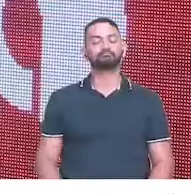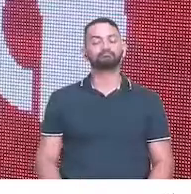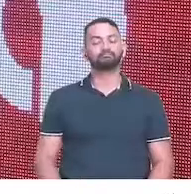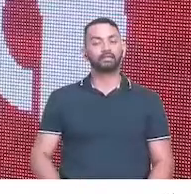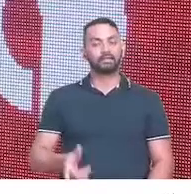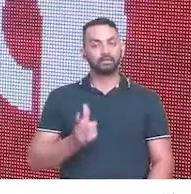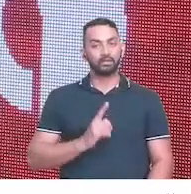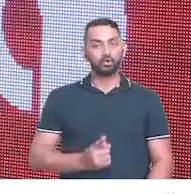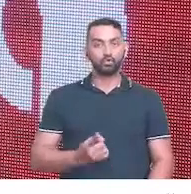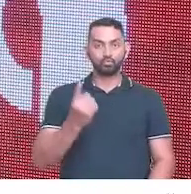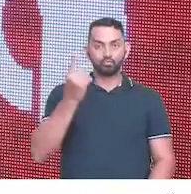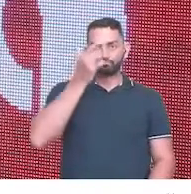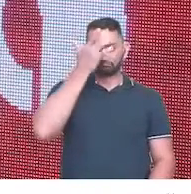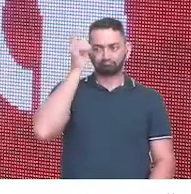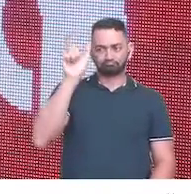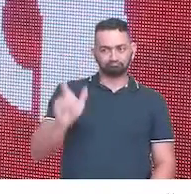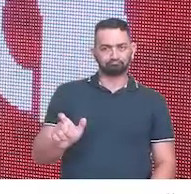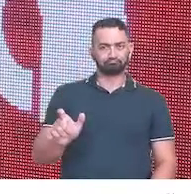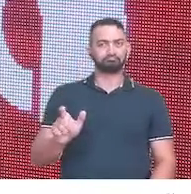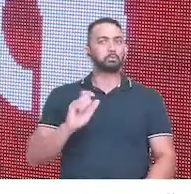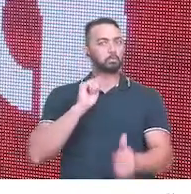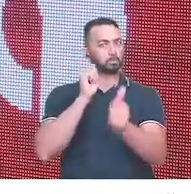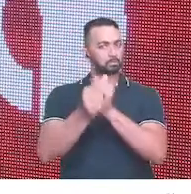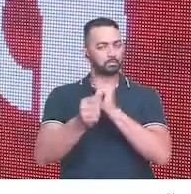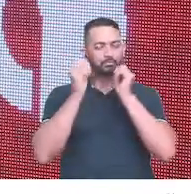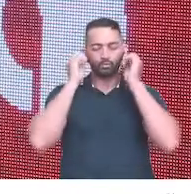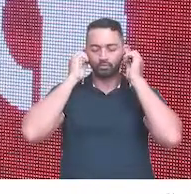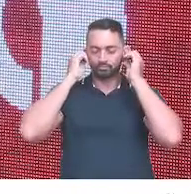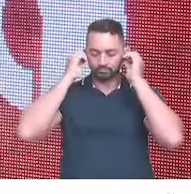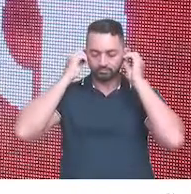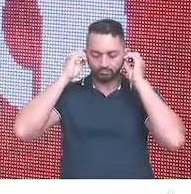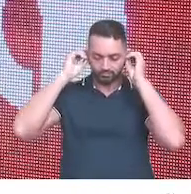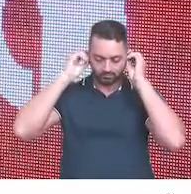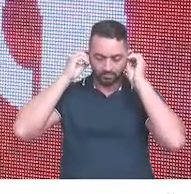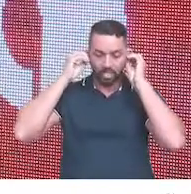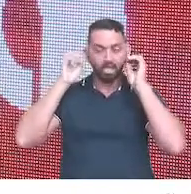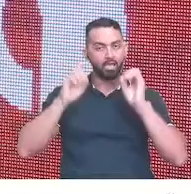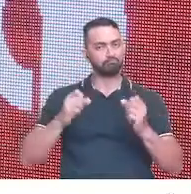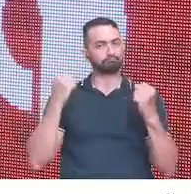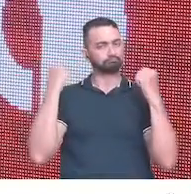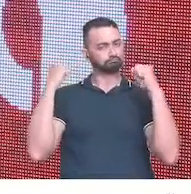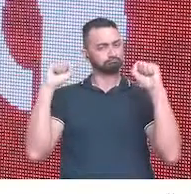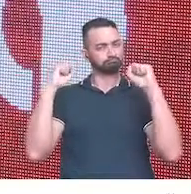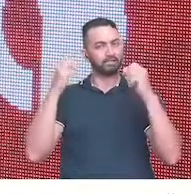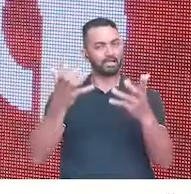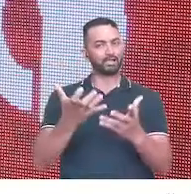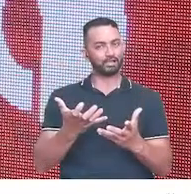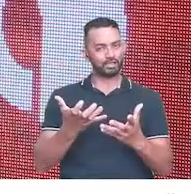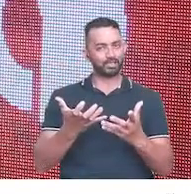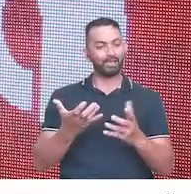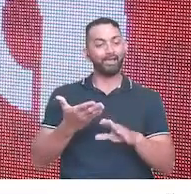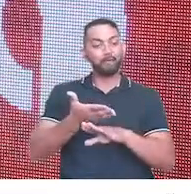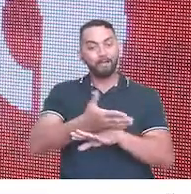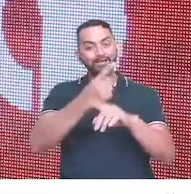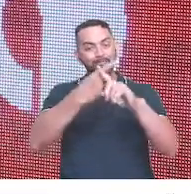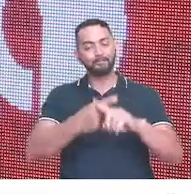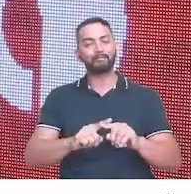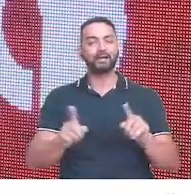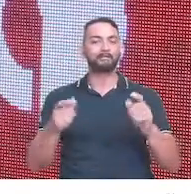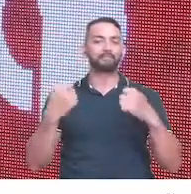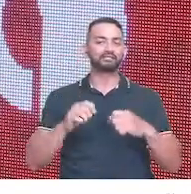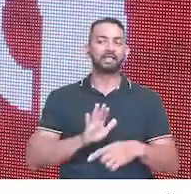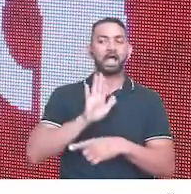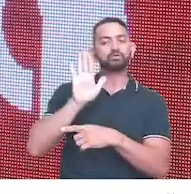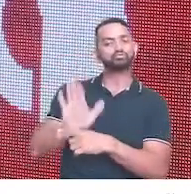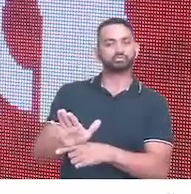e se destaca um imperatrizense que tá se dando muito bem no esporte no fisiculturismo ele quer participar de uma competição